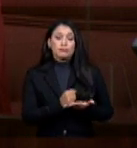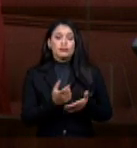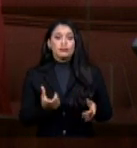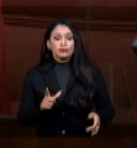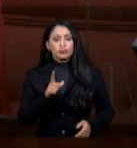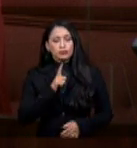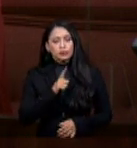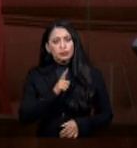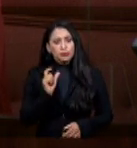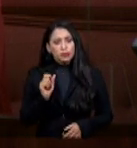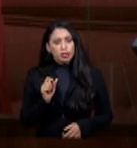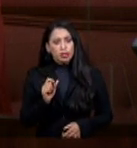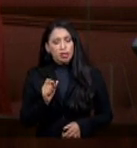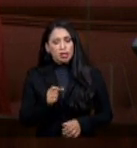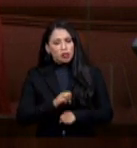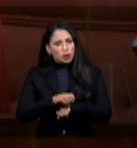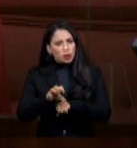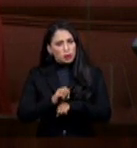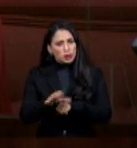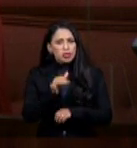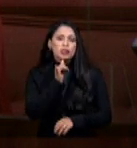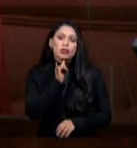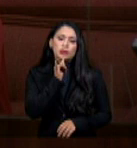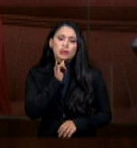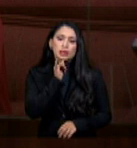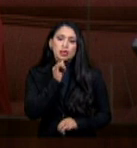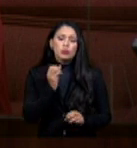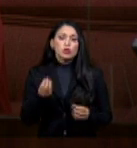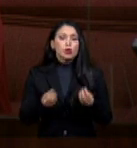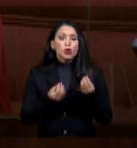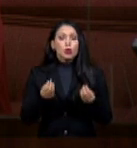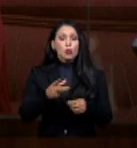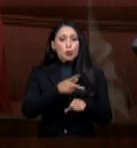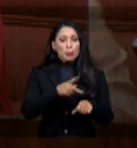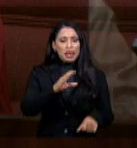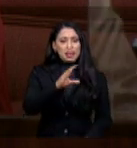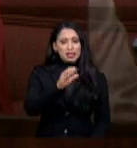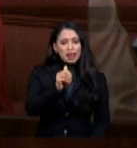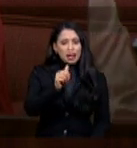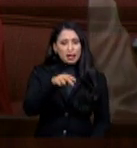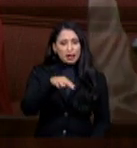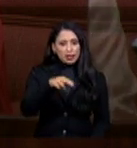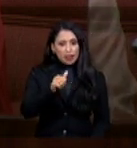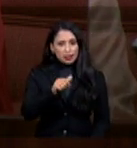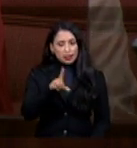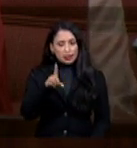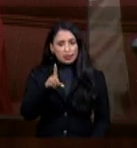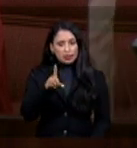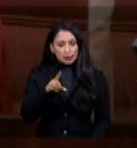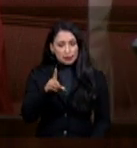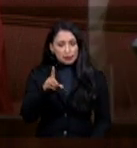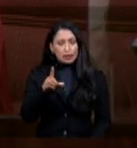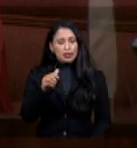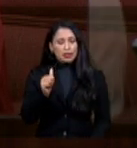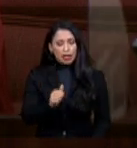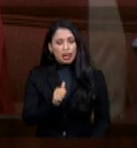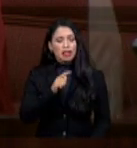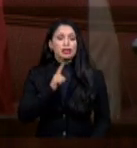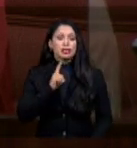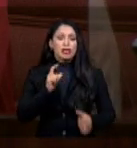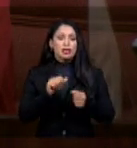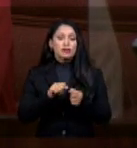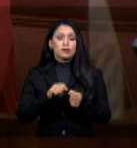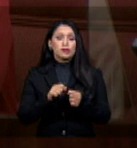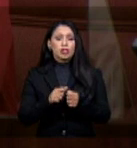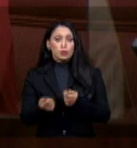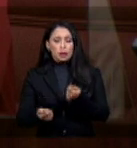Seminário por estas e por outras, a justiça pelo olhar de mulheres. Quem fala agora é a embaixadora do Canadá, Jennifer